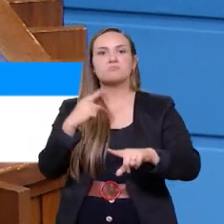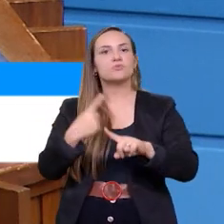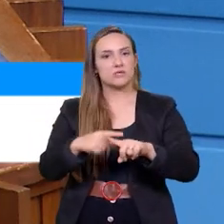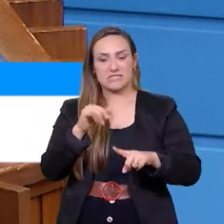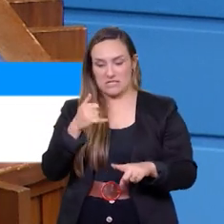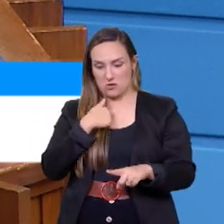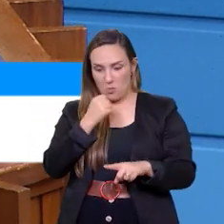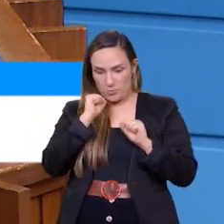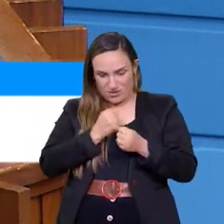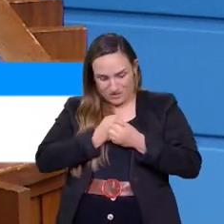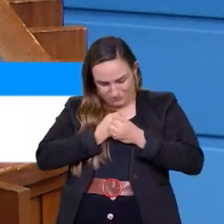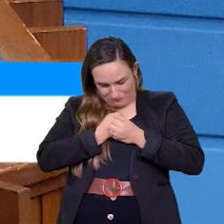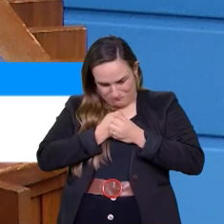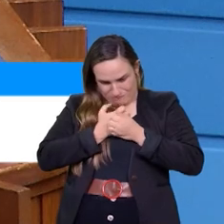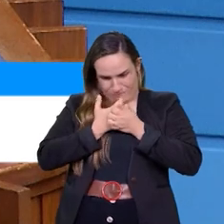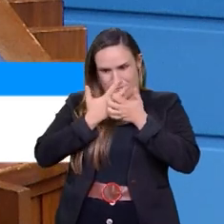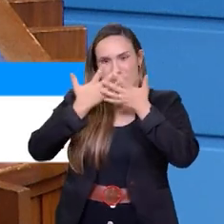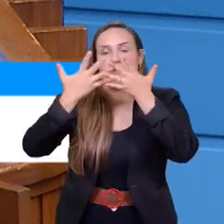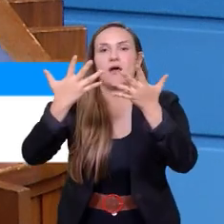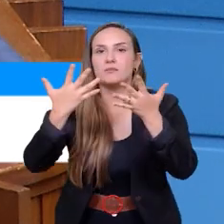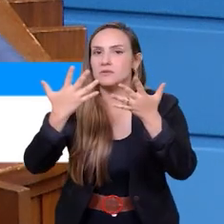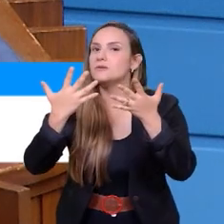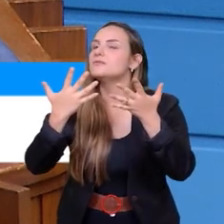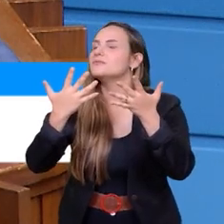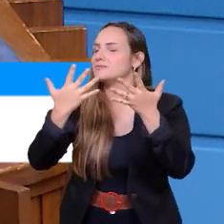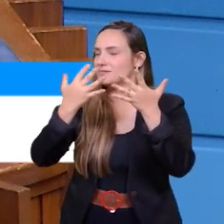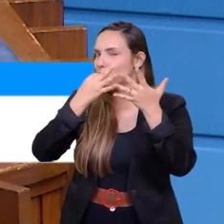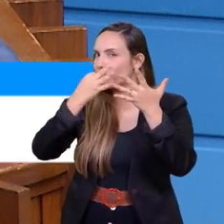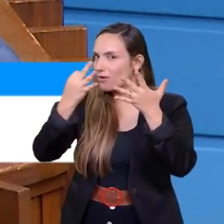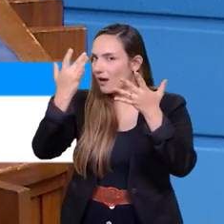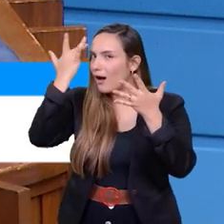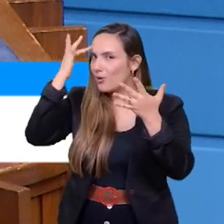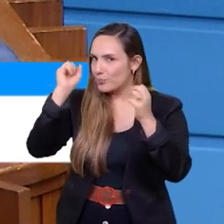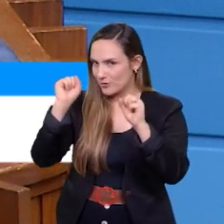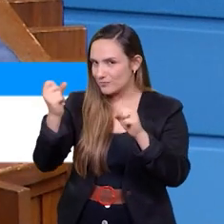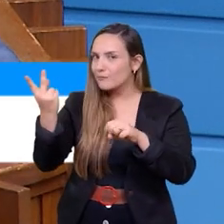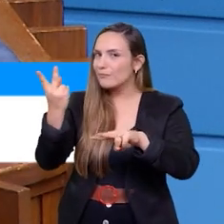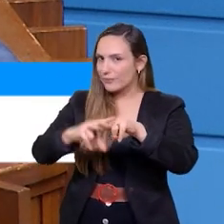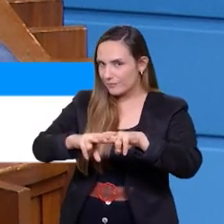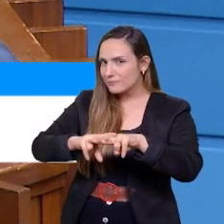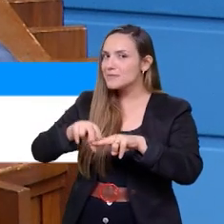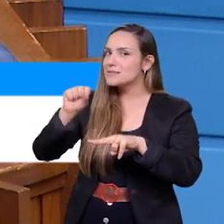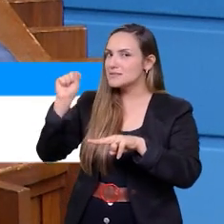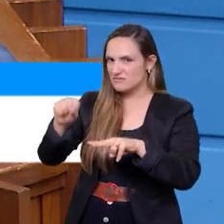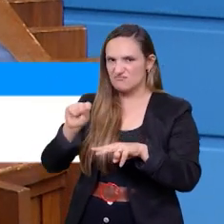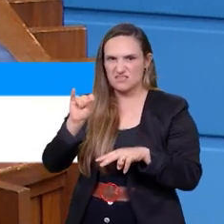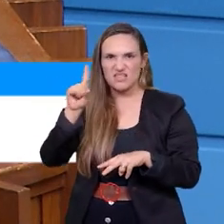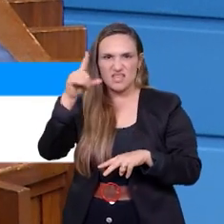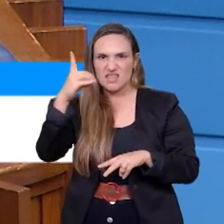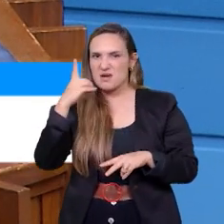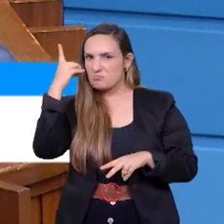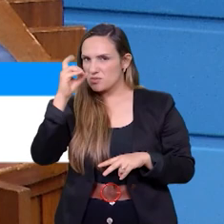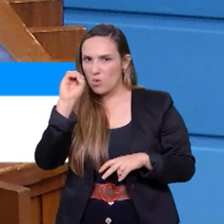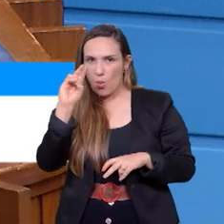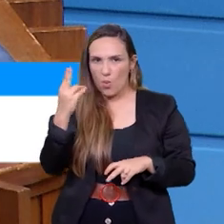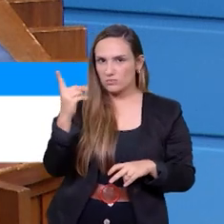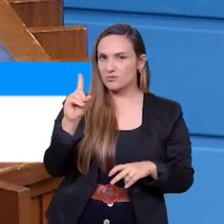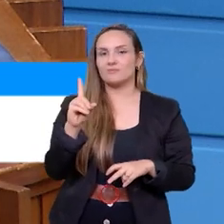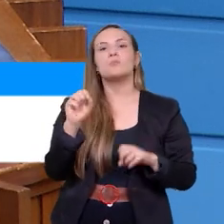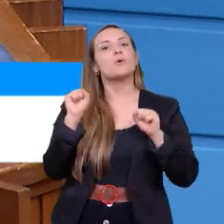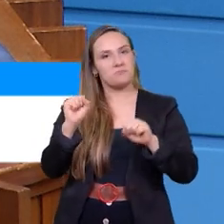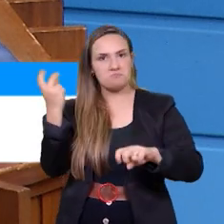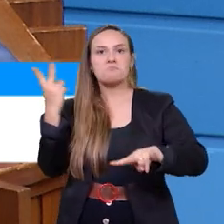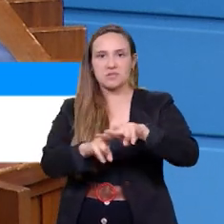que tivesse em nosso coração em nossa alma sairíamos independente ser Deputado ou